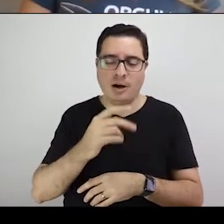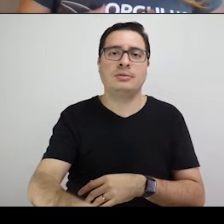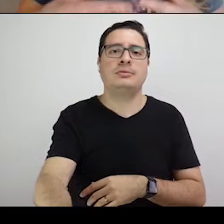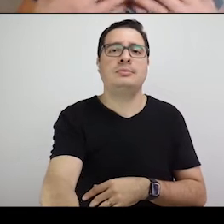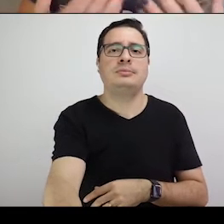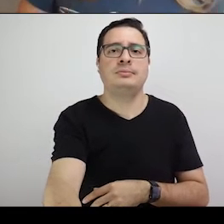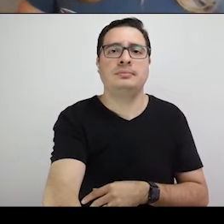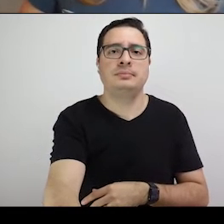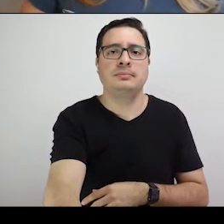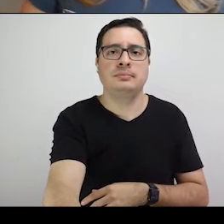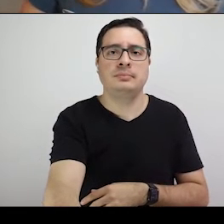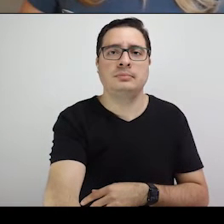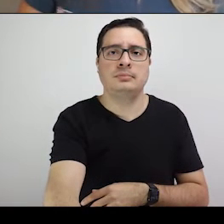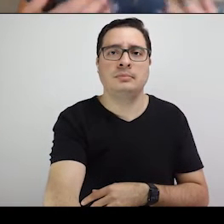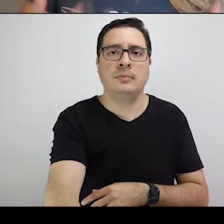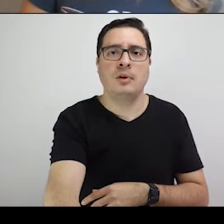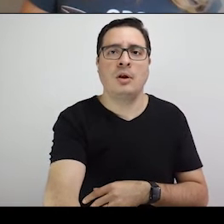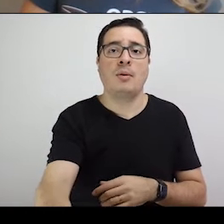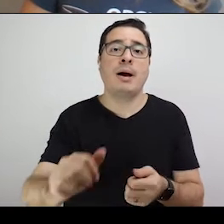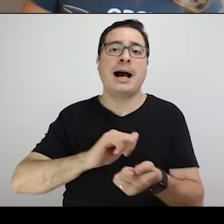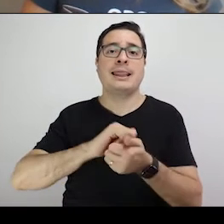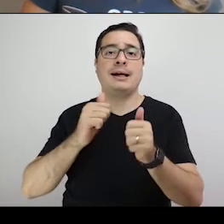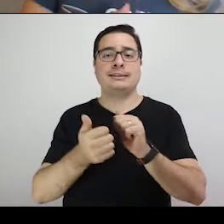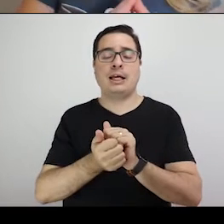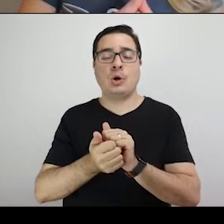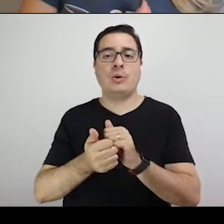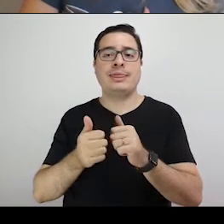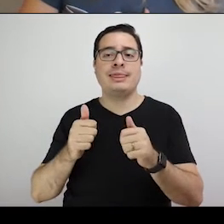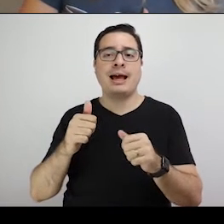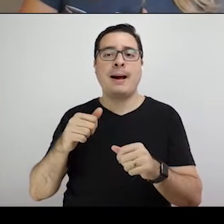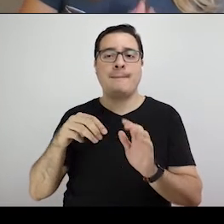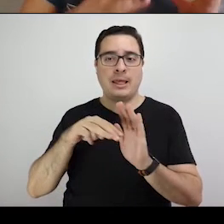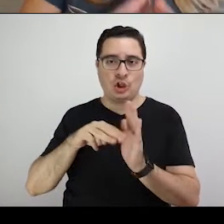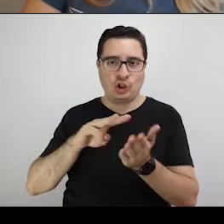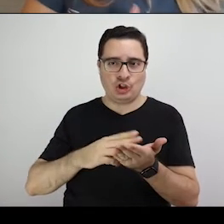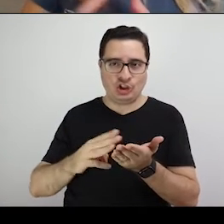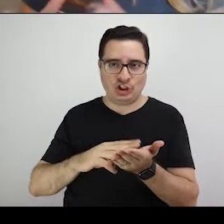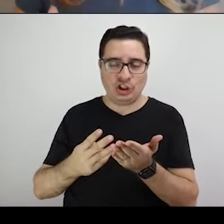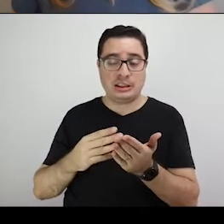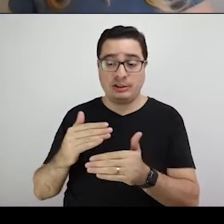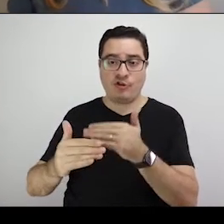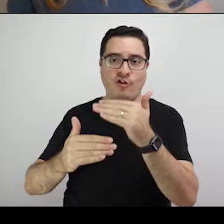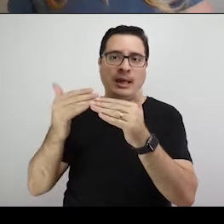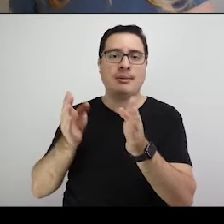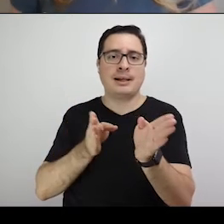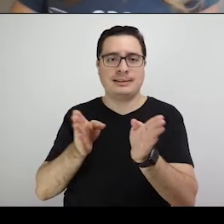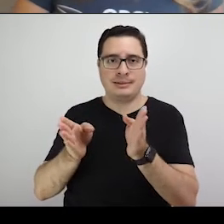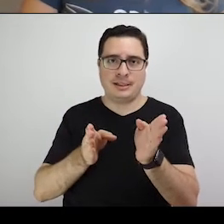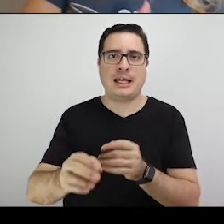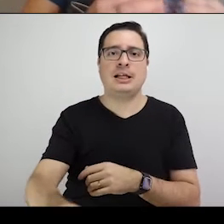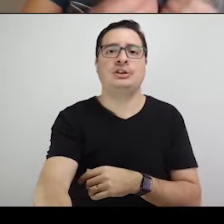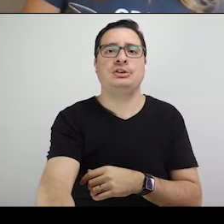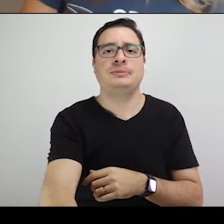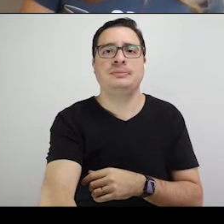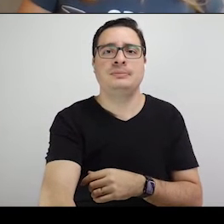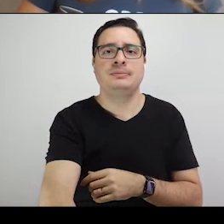uma adaptação da metodologia de desenvolvimento para acessibilidade.